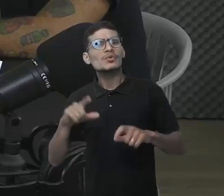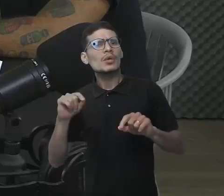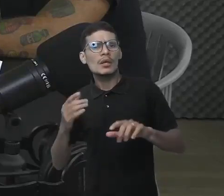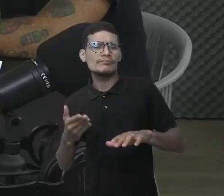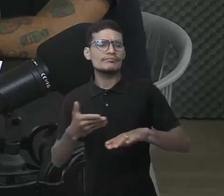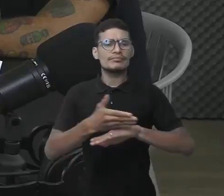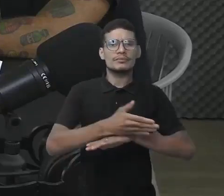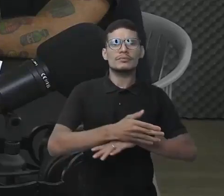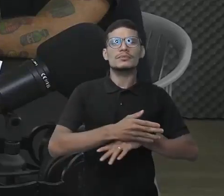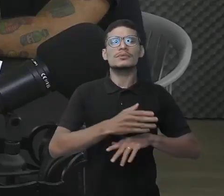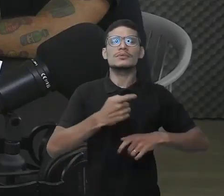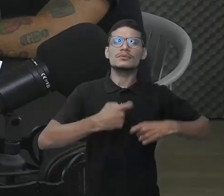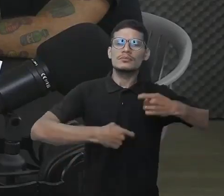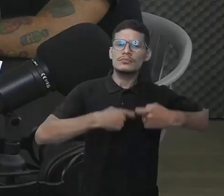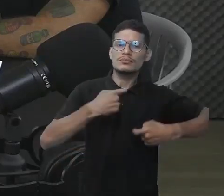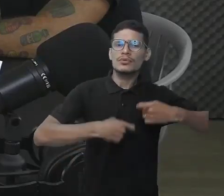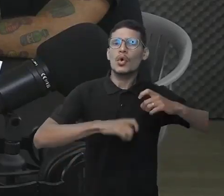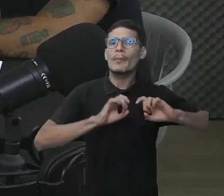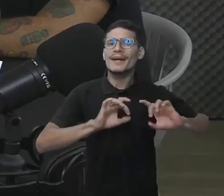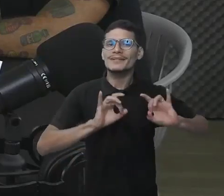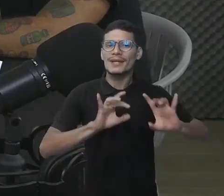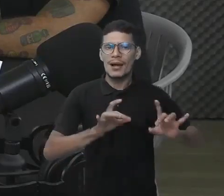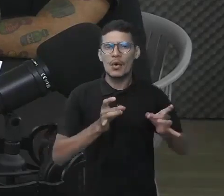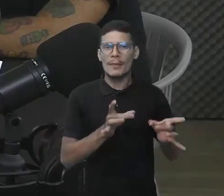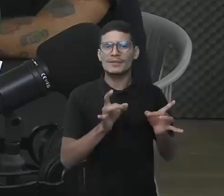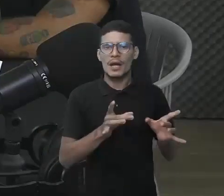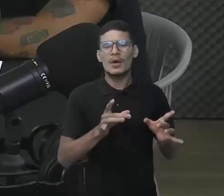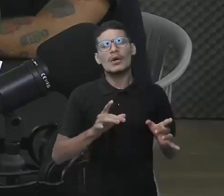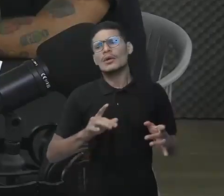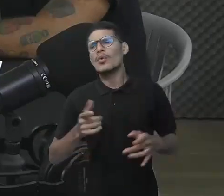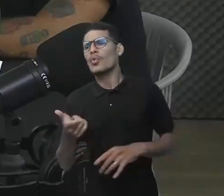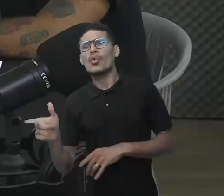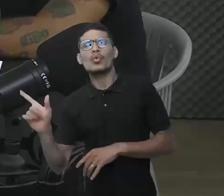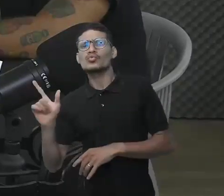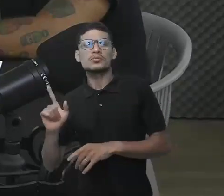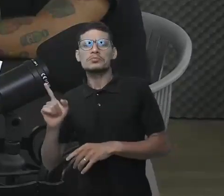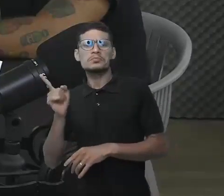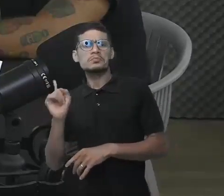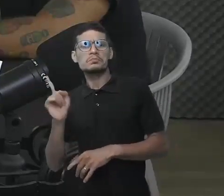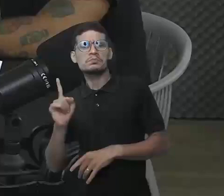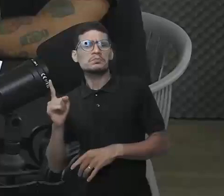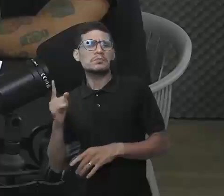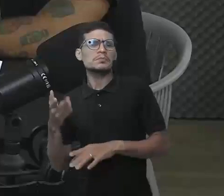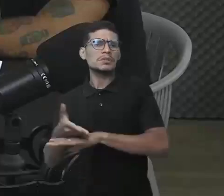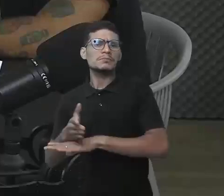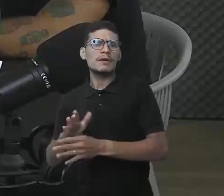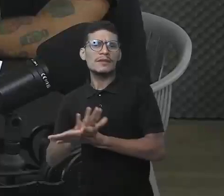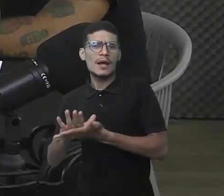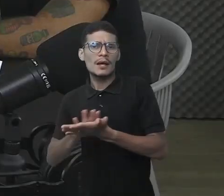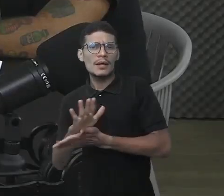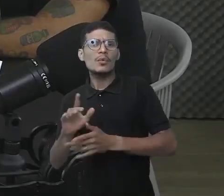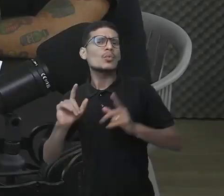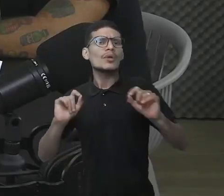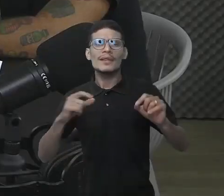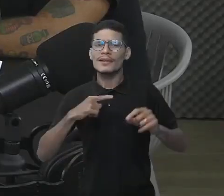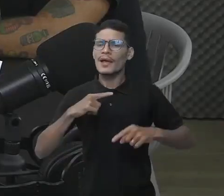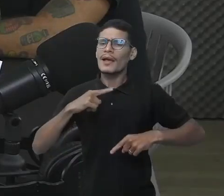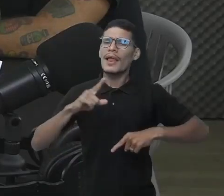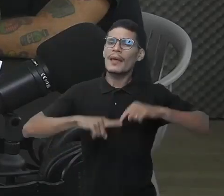exploração sexual comercial e outros não. O que é que a gente tinha de elemento que eram elementos